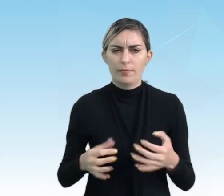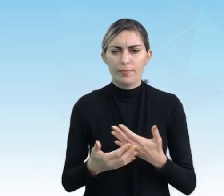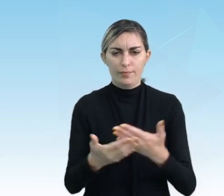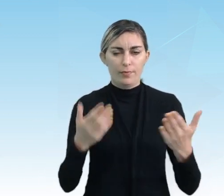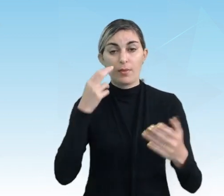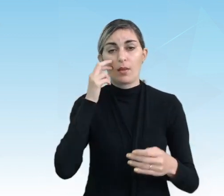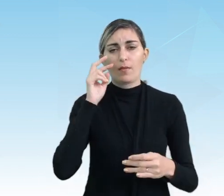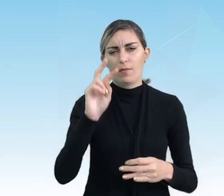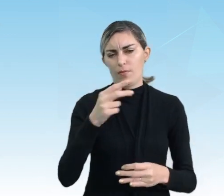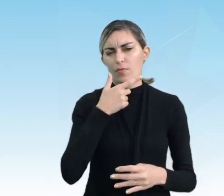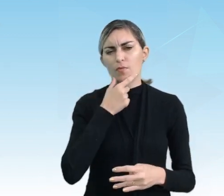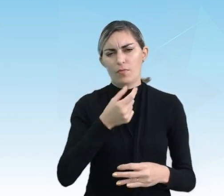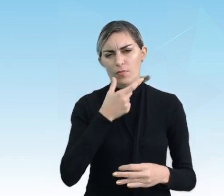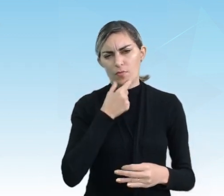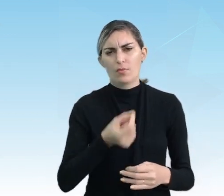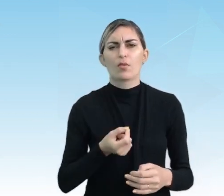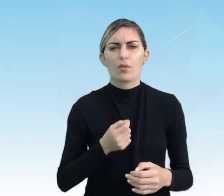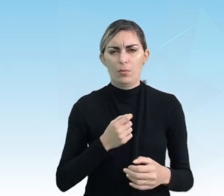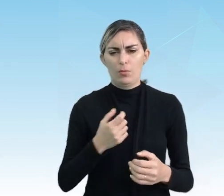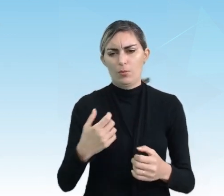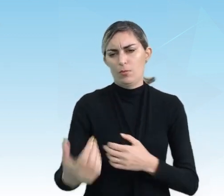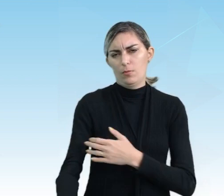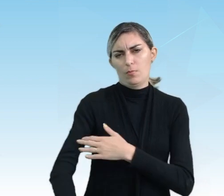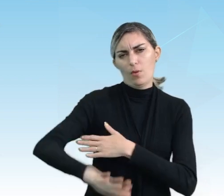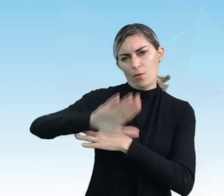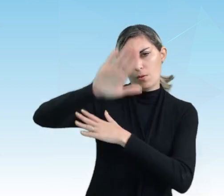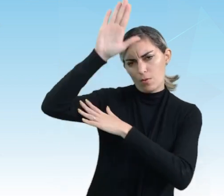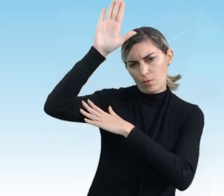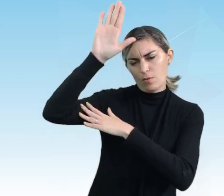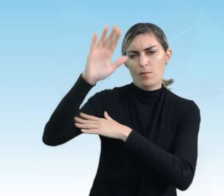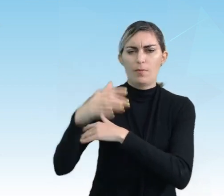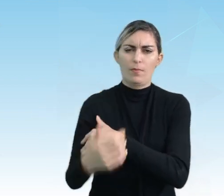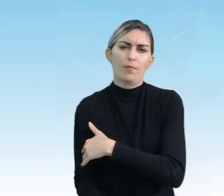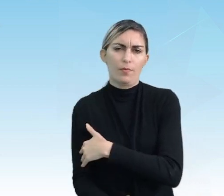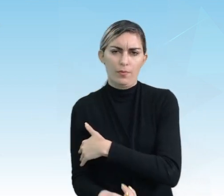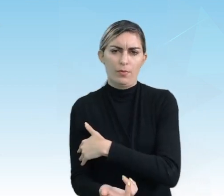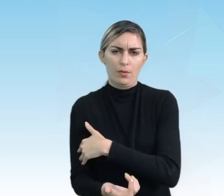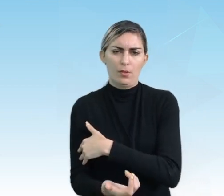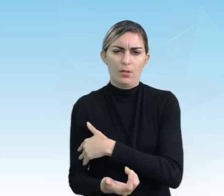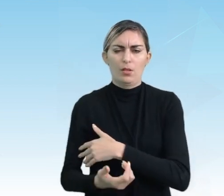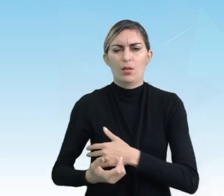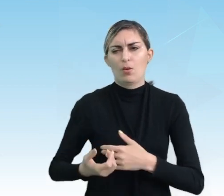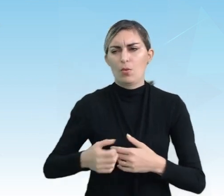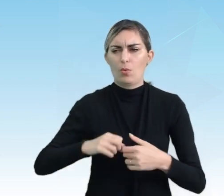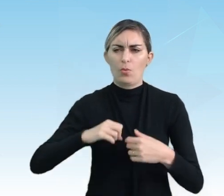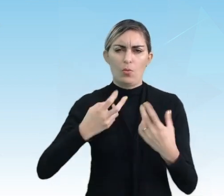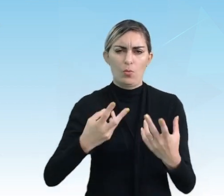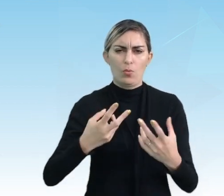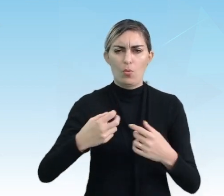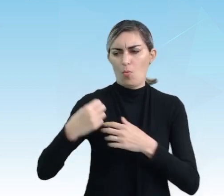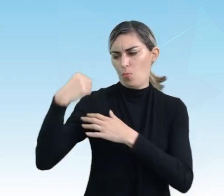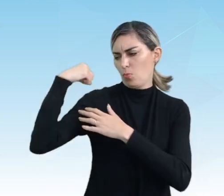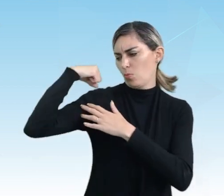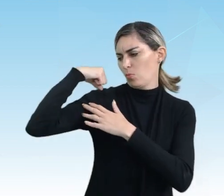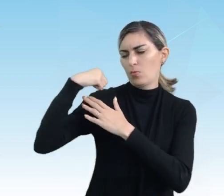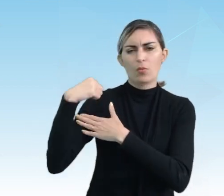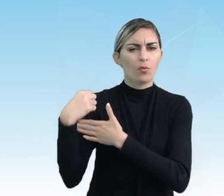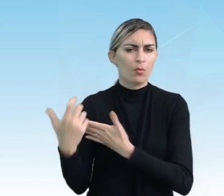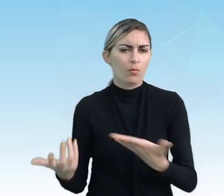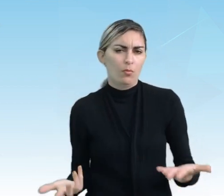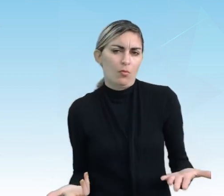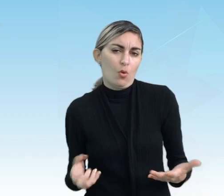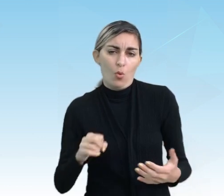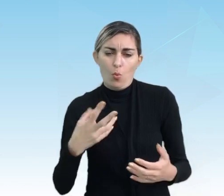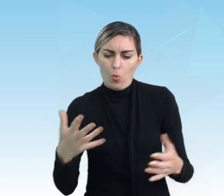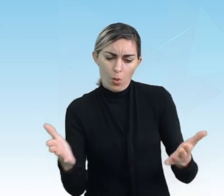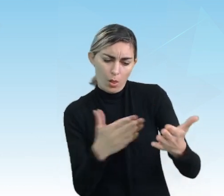vê quando o homem ele levanta o braço para exibir ali o seu bíceps, ou seja, o muque. Ou quando